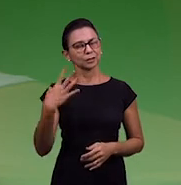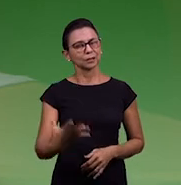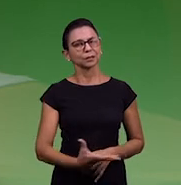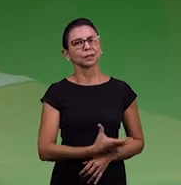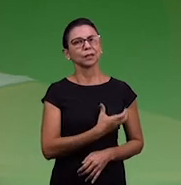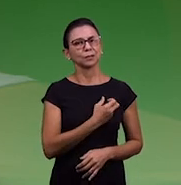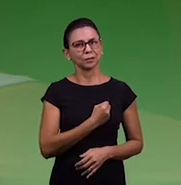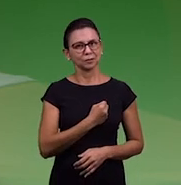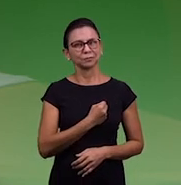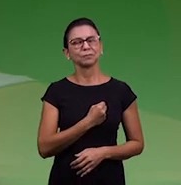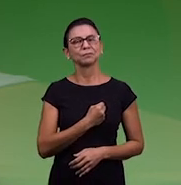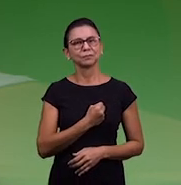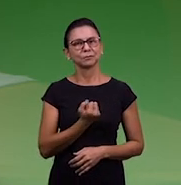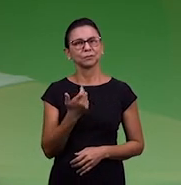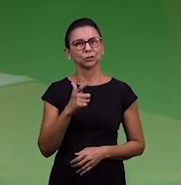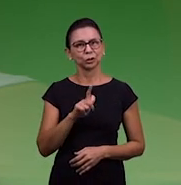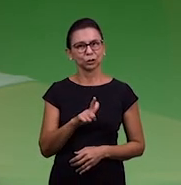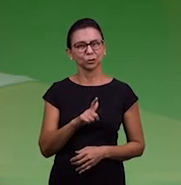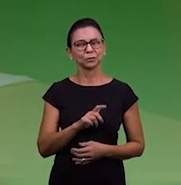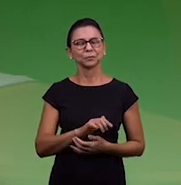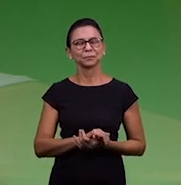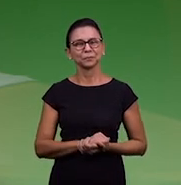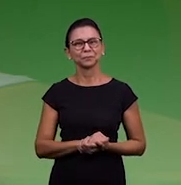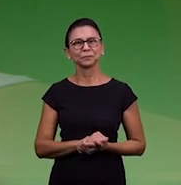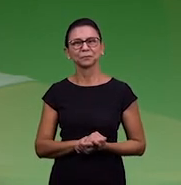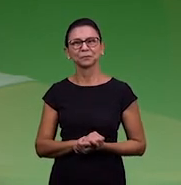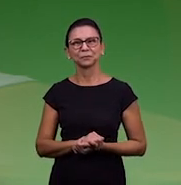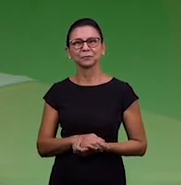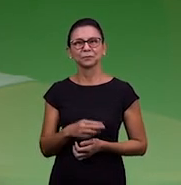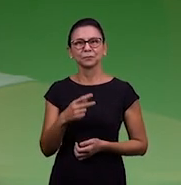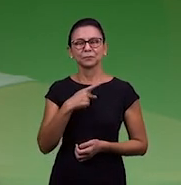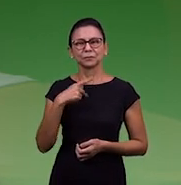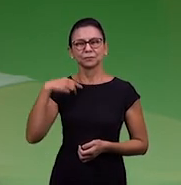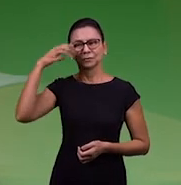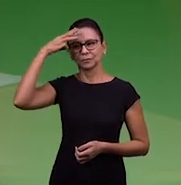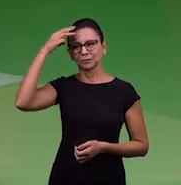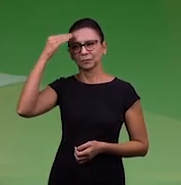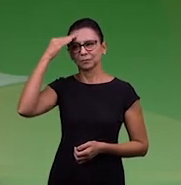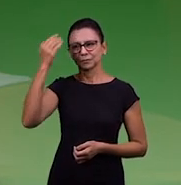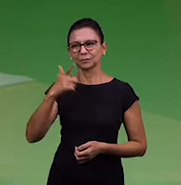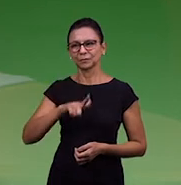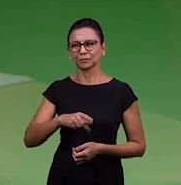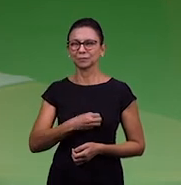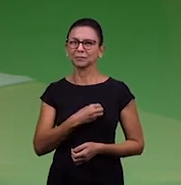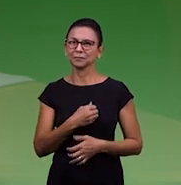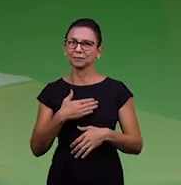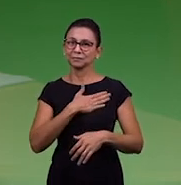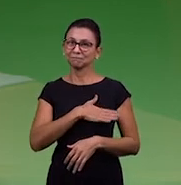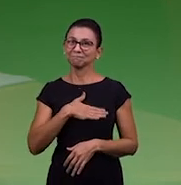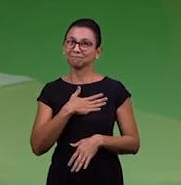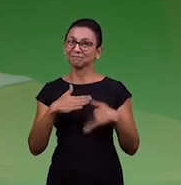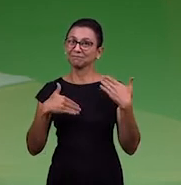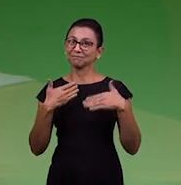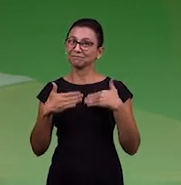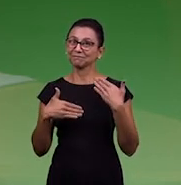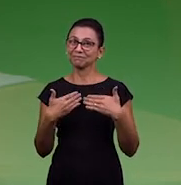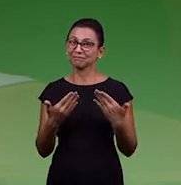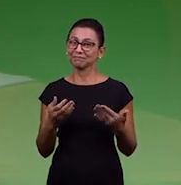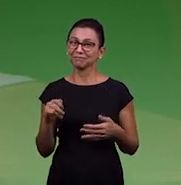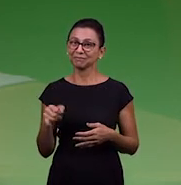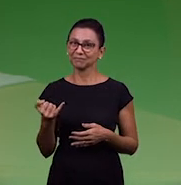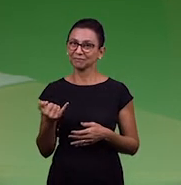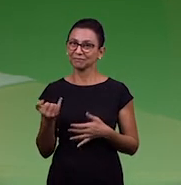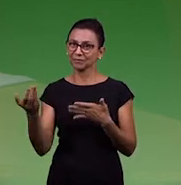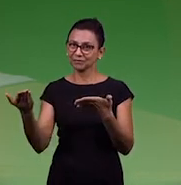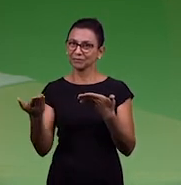Louvado seja o nome do Senhor. Pastor Alexandre, muito obrigado por estar conosco mais uma vez. Foi um grande prazer, uma grande alegria. E eu quero aproveitar para